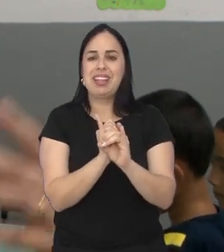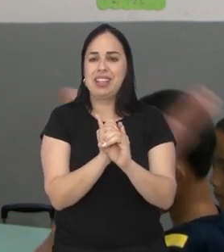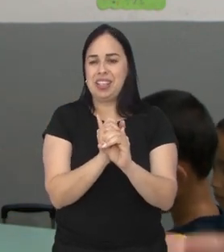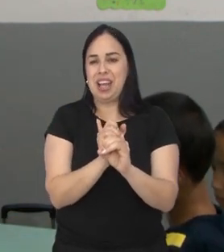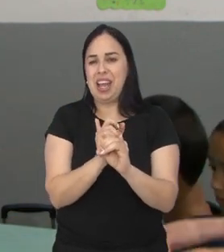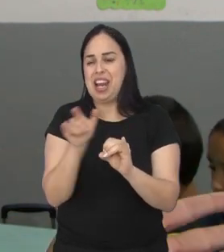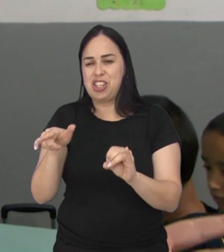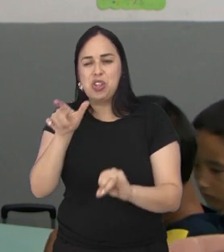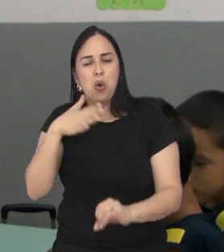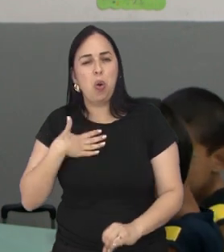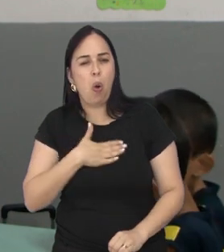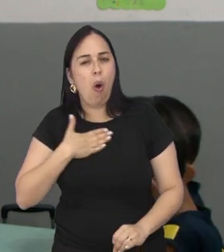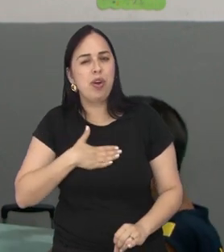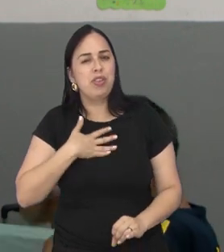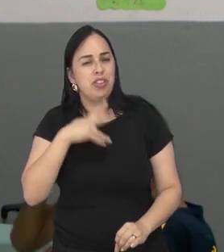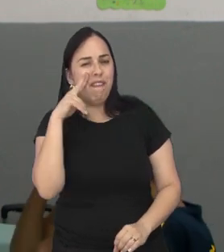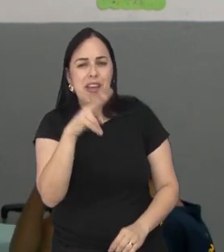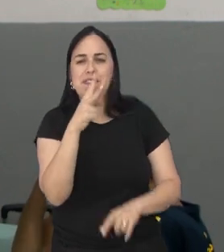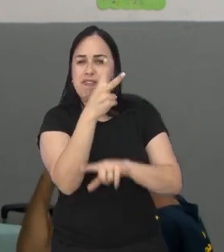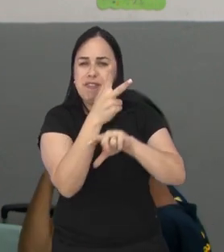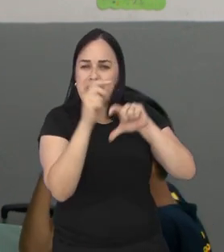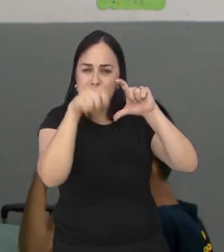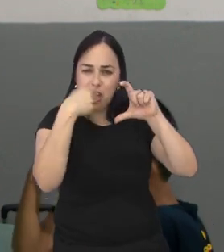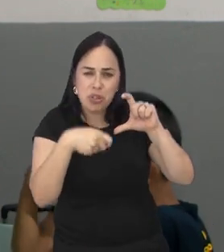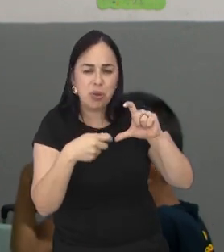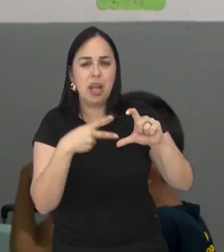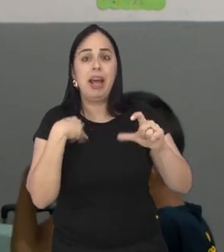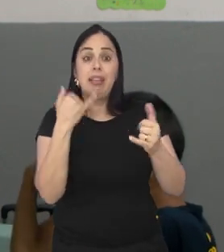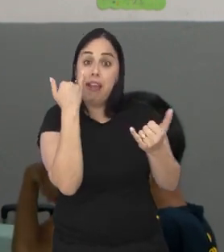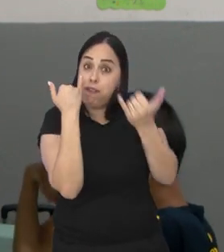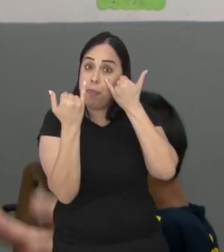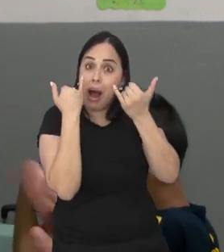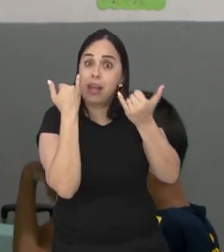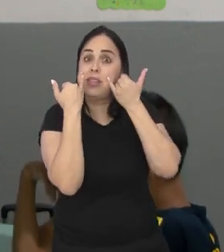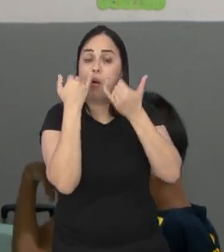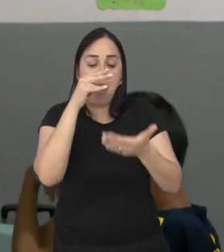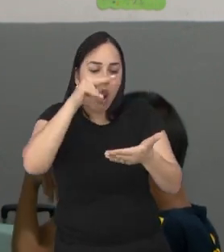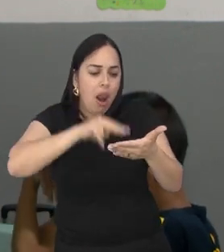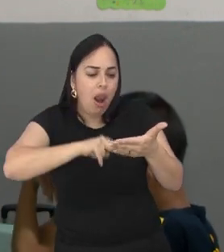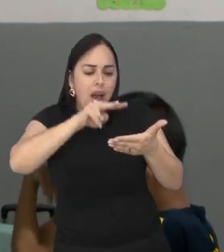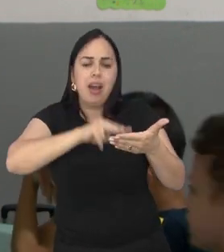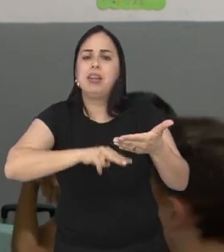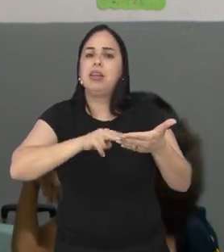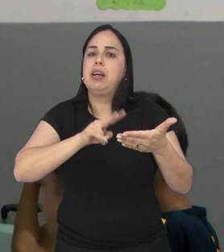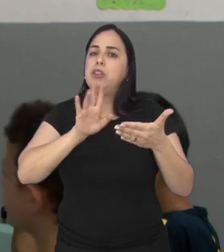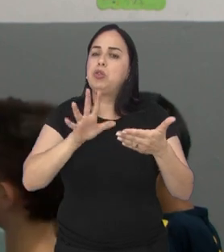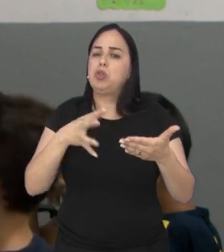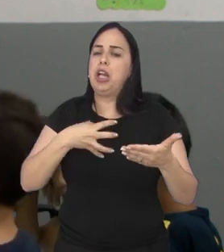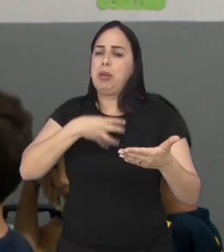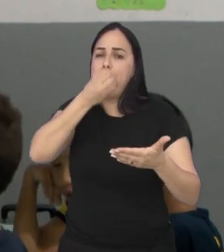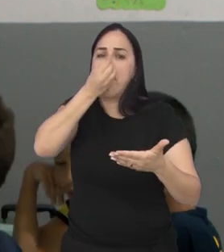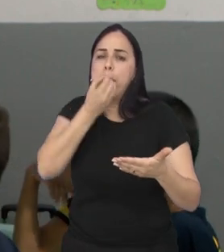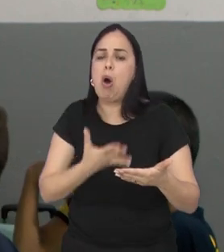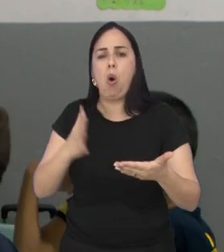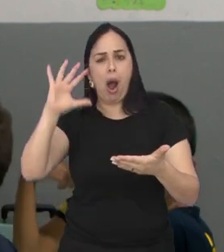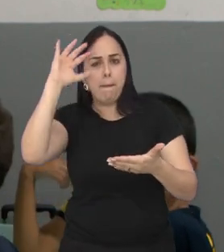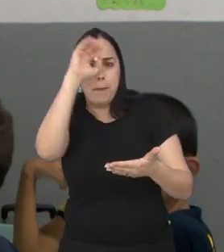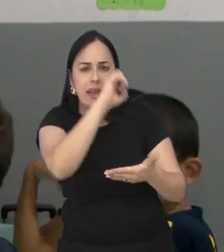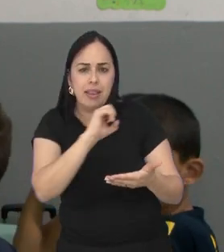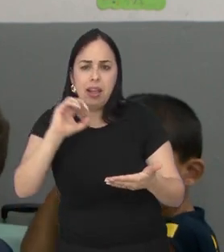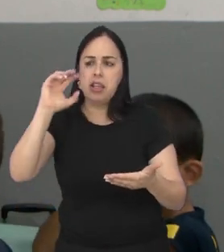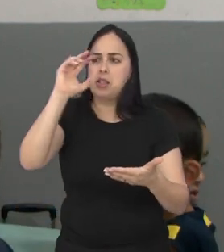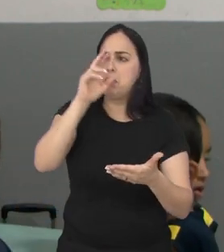a as as coisinhas que eles gostam de ver os vídeos que eles gostam de ver então tudo isso é informação tudo isso é bom usado de uma maneira boa